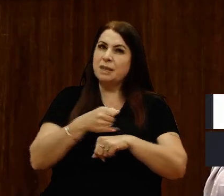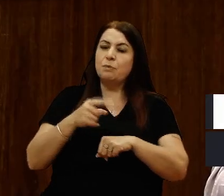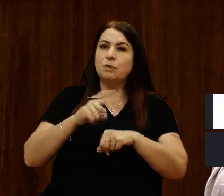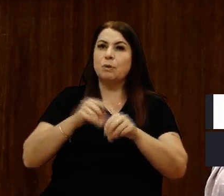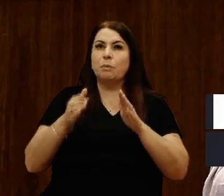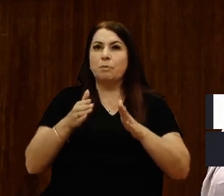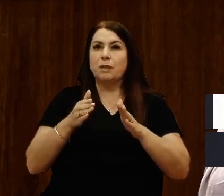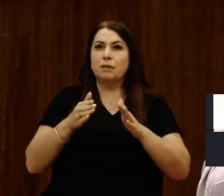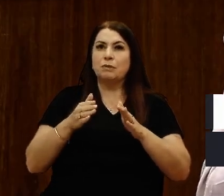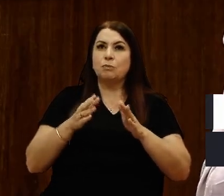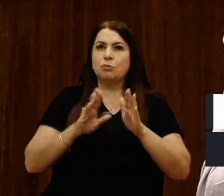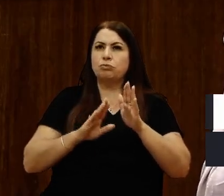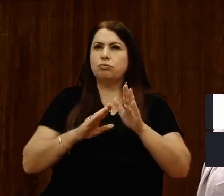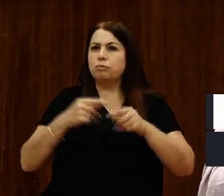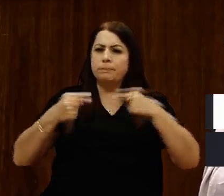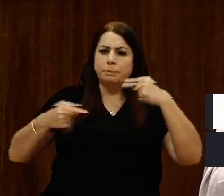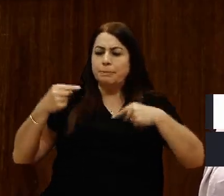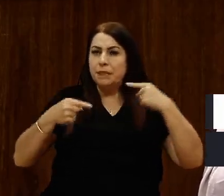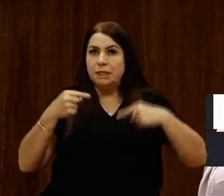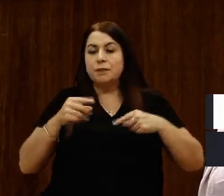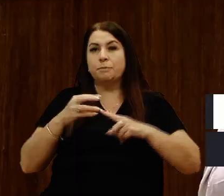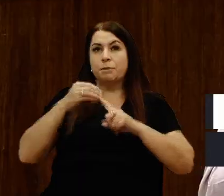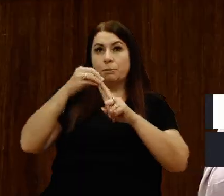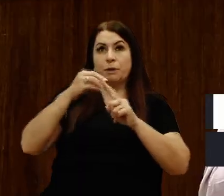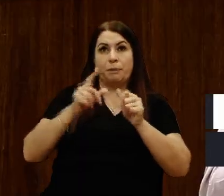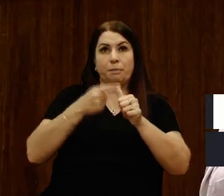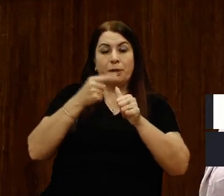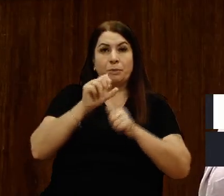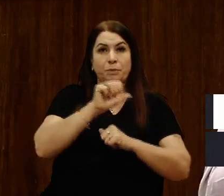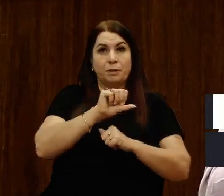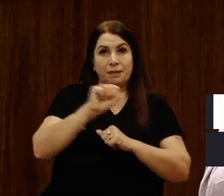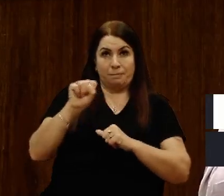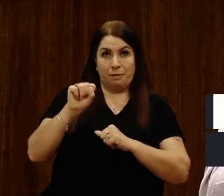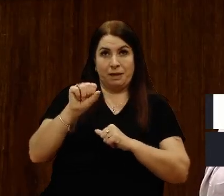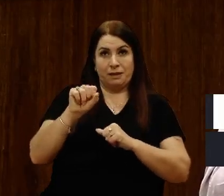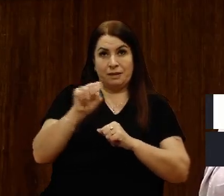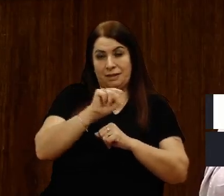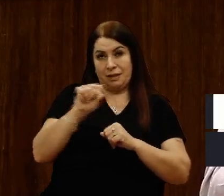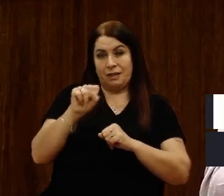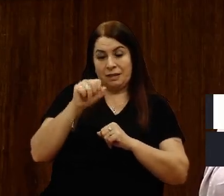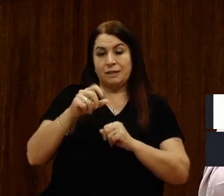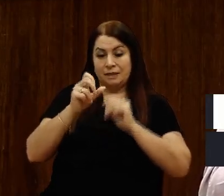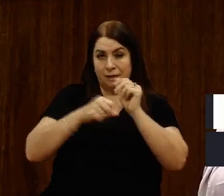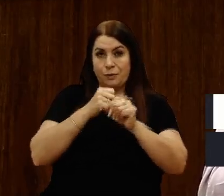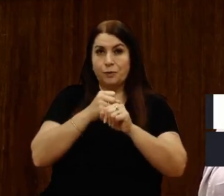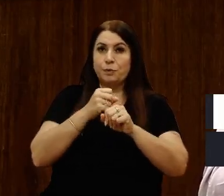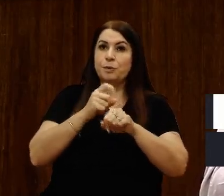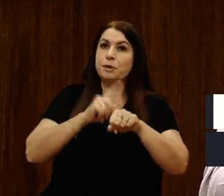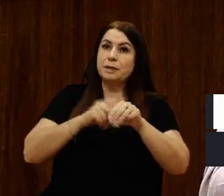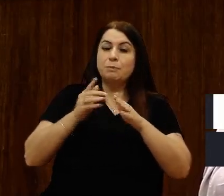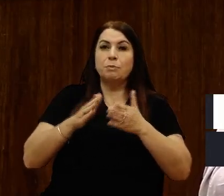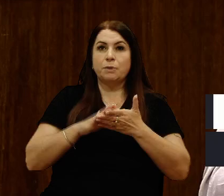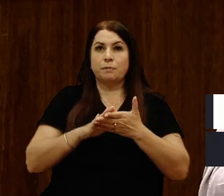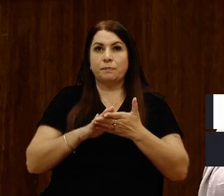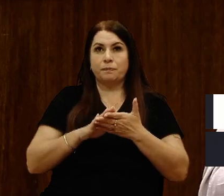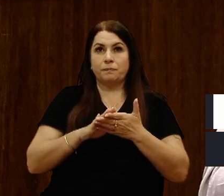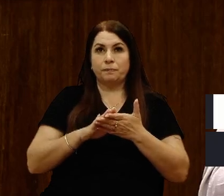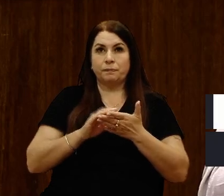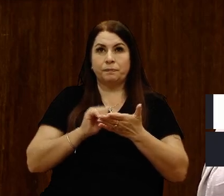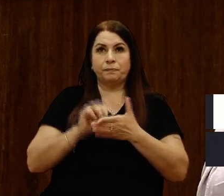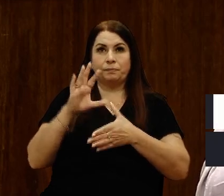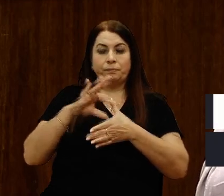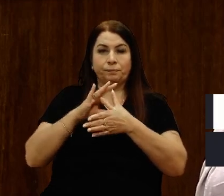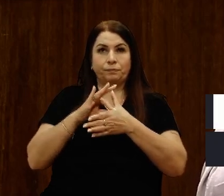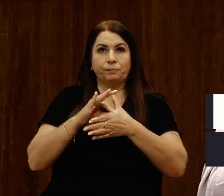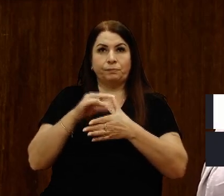nessa casa muito agudos, principalmente no primeiro semestre do ano. E esses momentos Segue declaração de